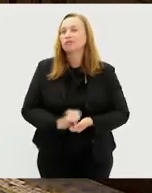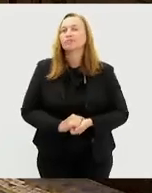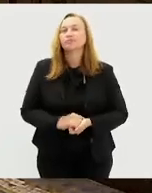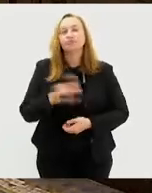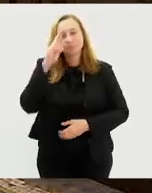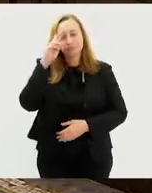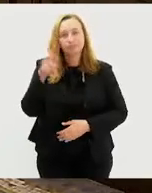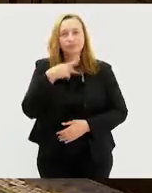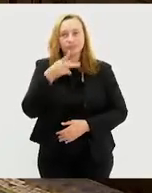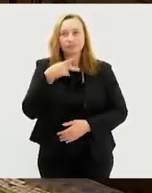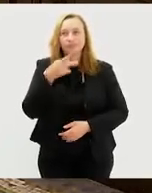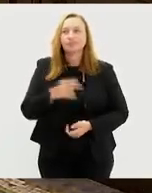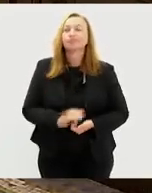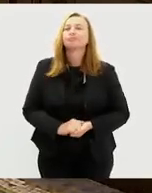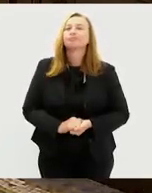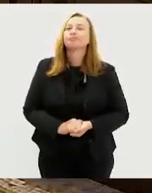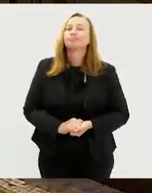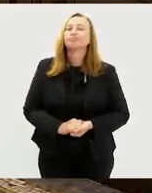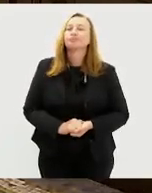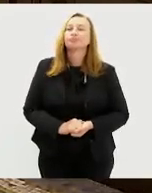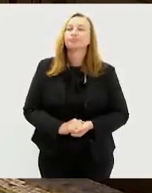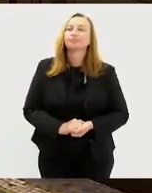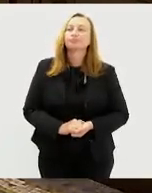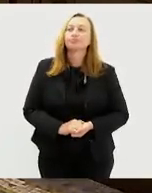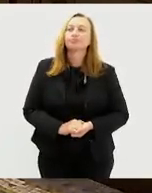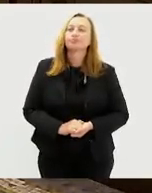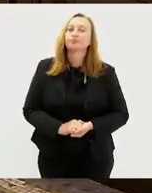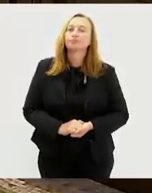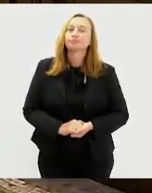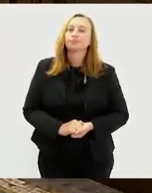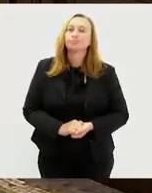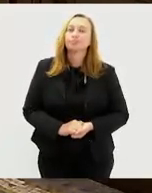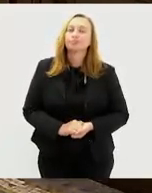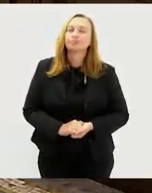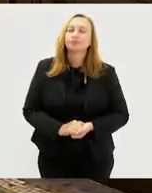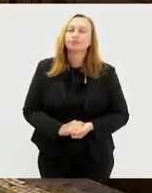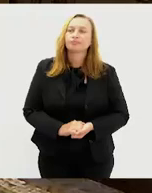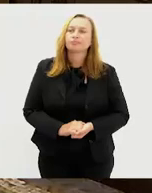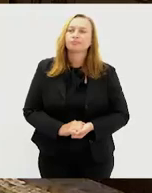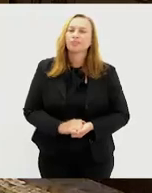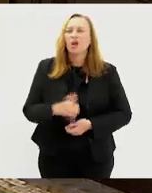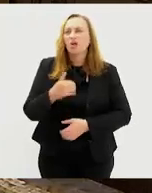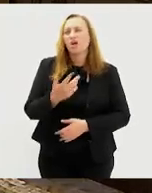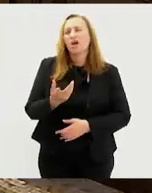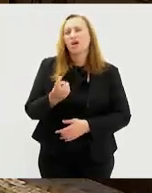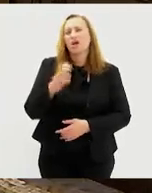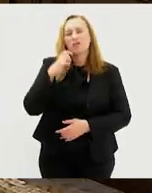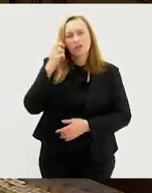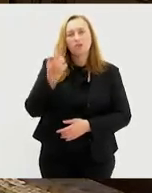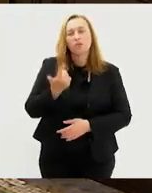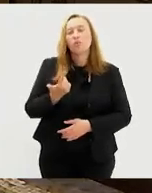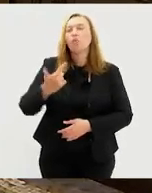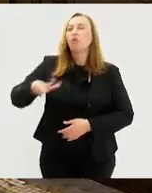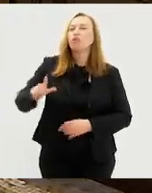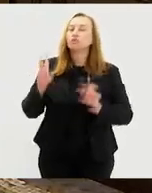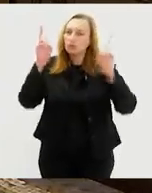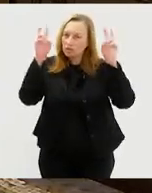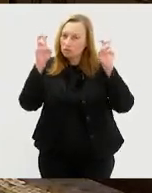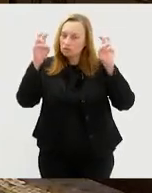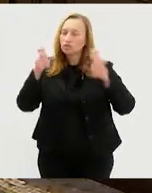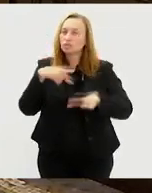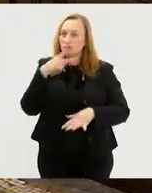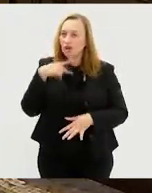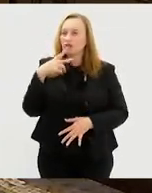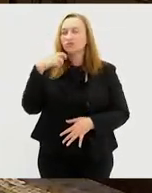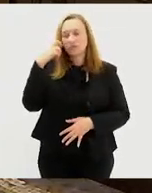traz aqui à tona um escárnio um tapa na cara do cidadão de bem eu trago aqui outro tapa na cara do cidadão de bem